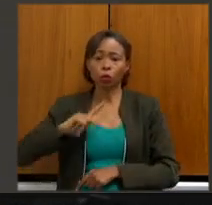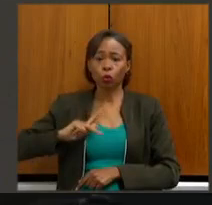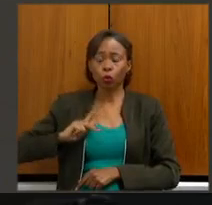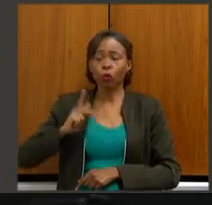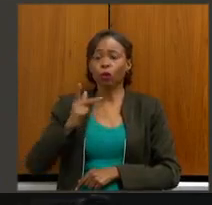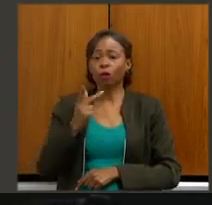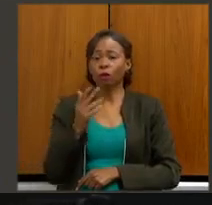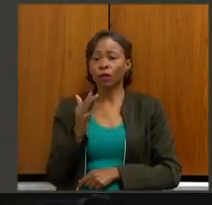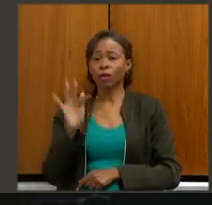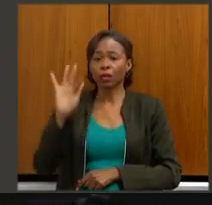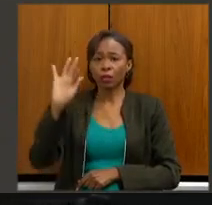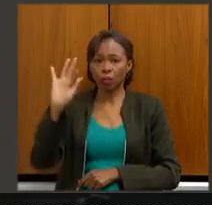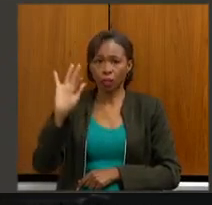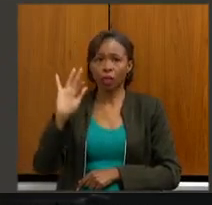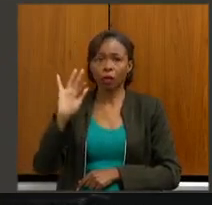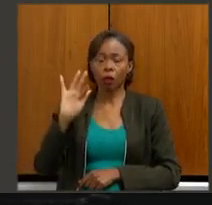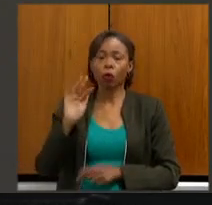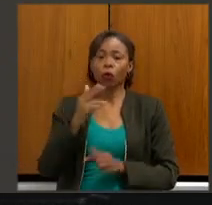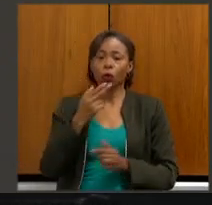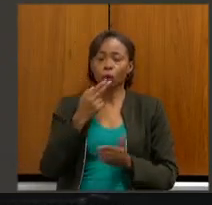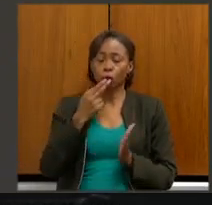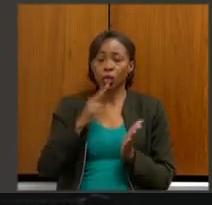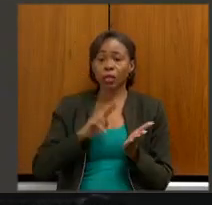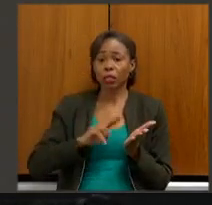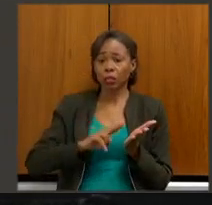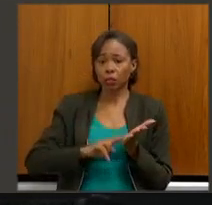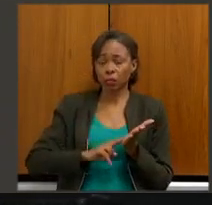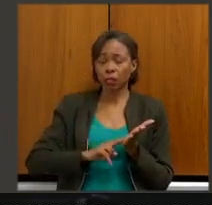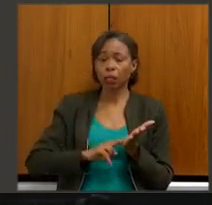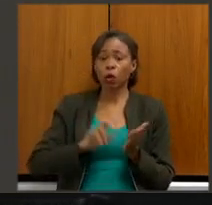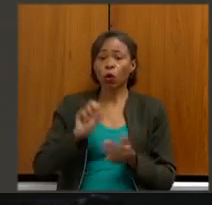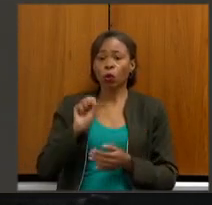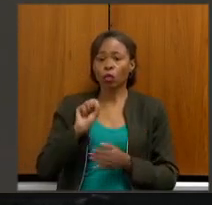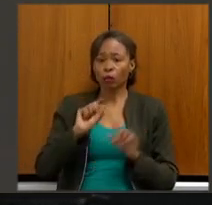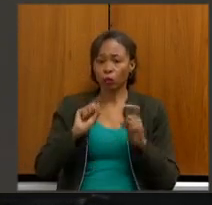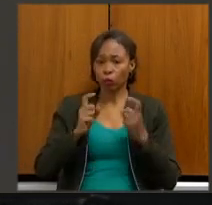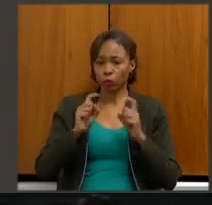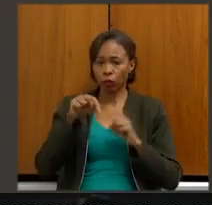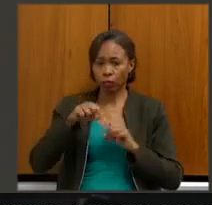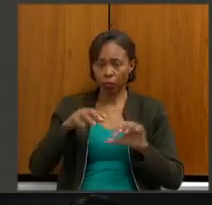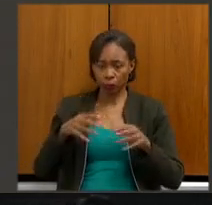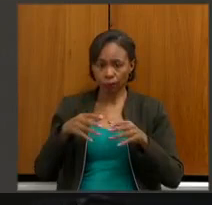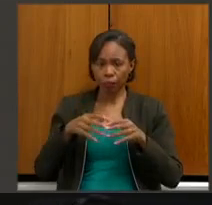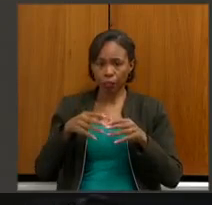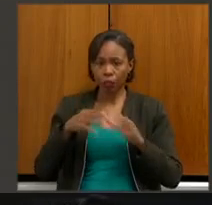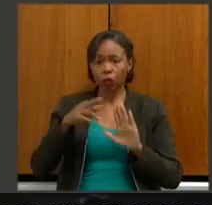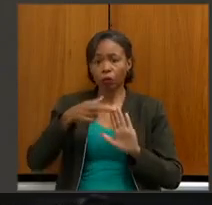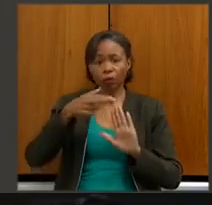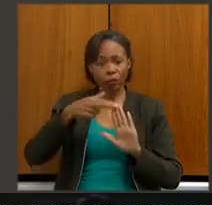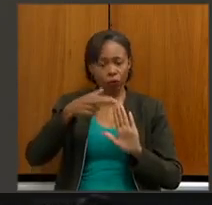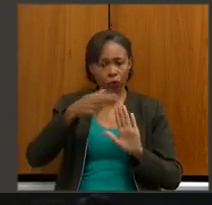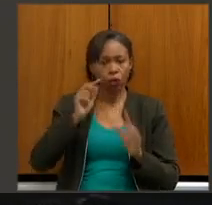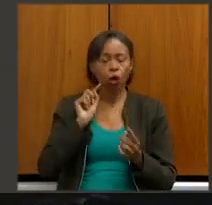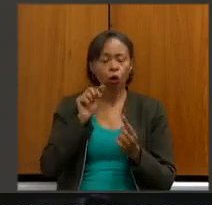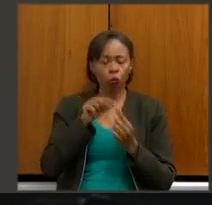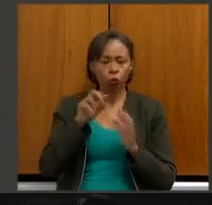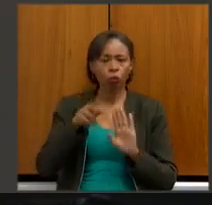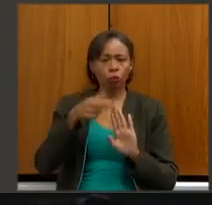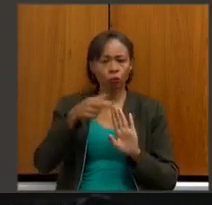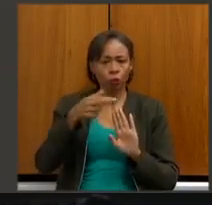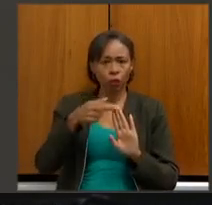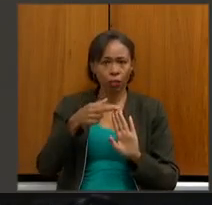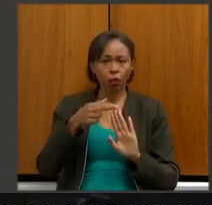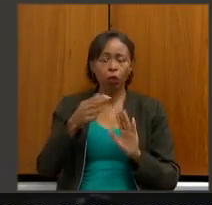notas taquigráficas 8ª reunião extraordinária desta comissão que teve por finalidade debater a resolução conjunta da sedese